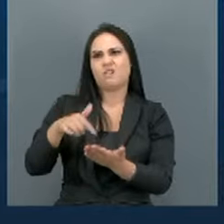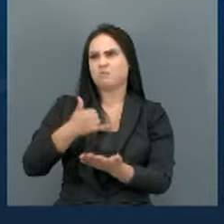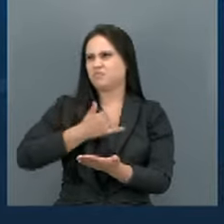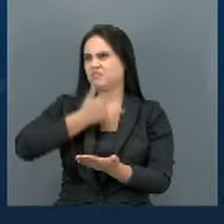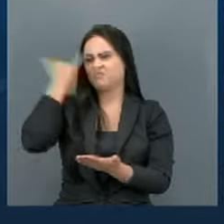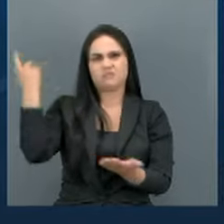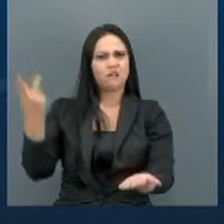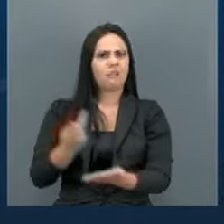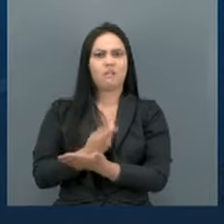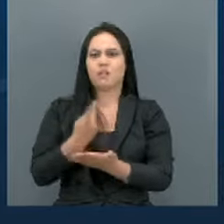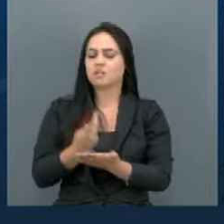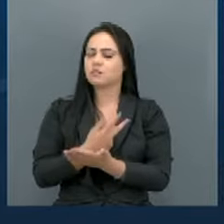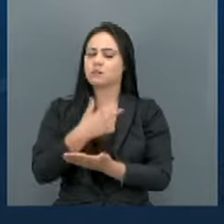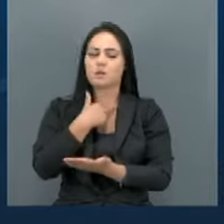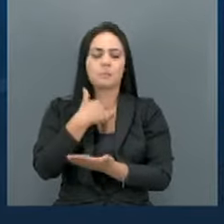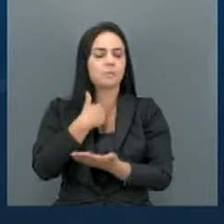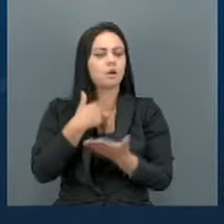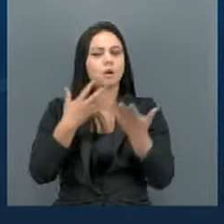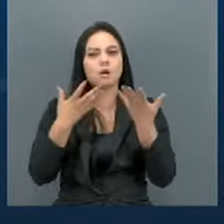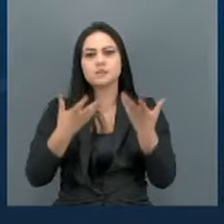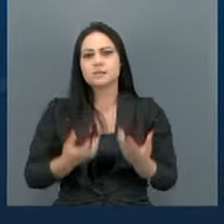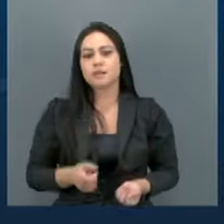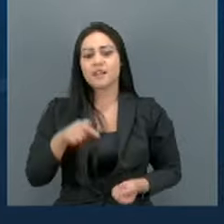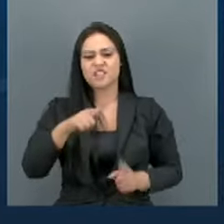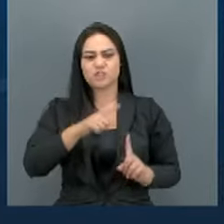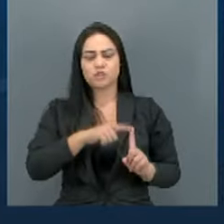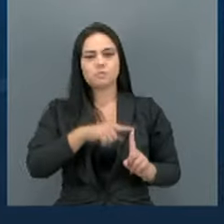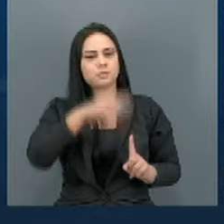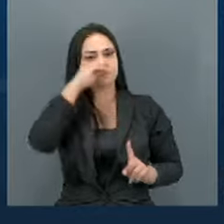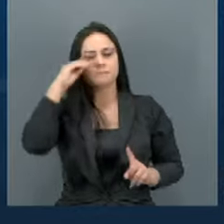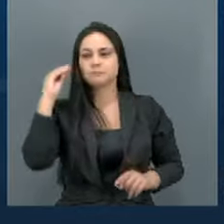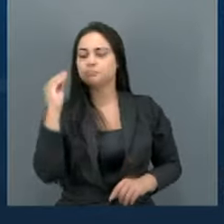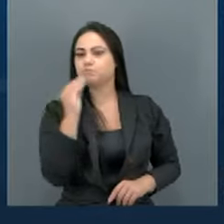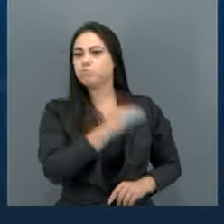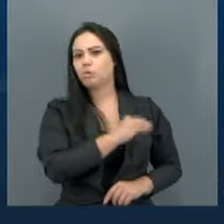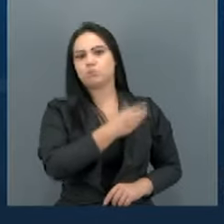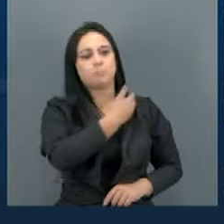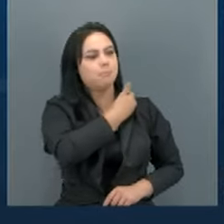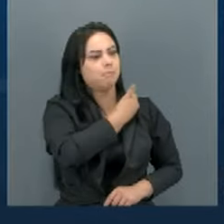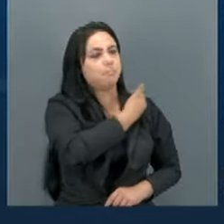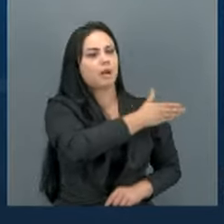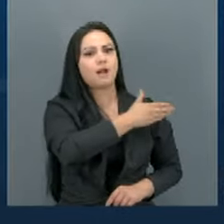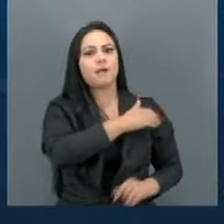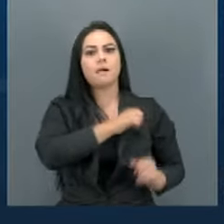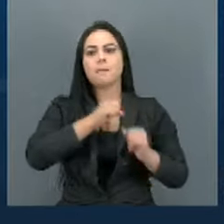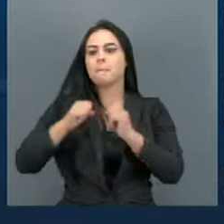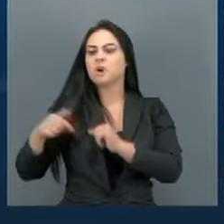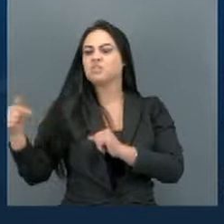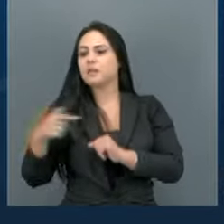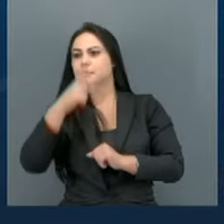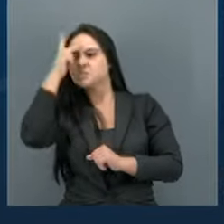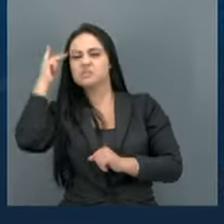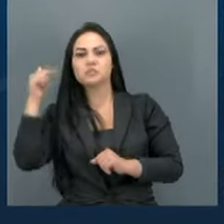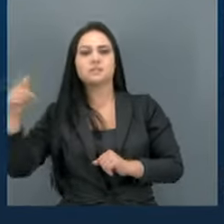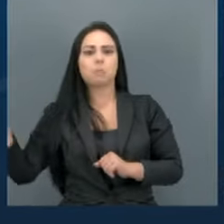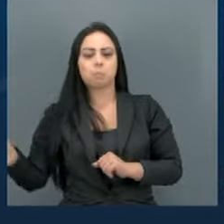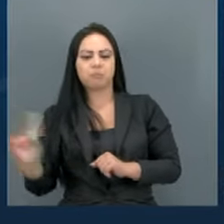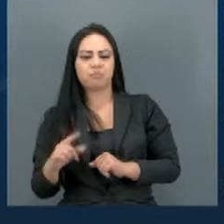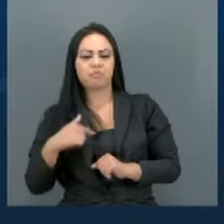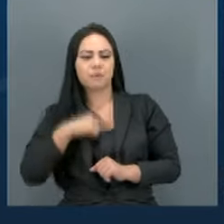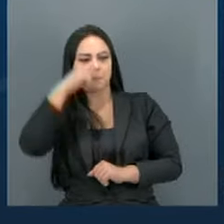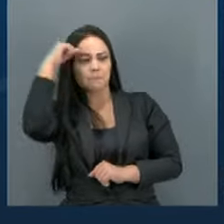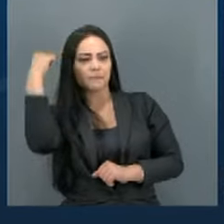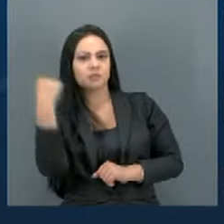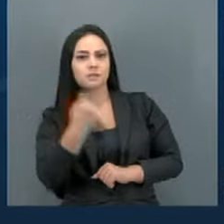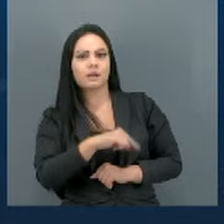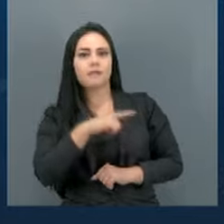nós não podemos aceitar esse tipo de abusos de poderes que venham para amordaçar ao quanto eles eram